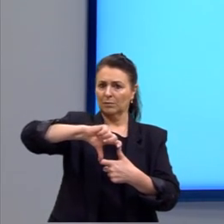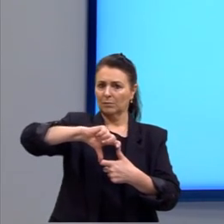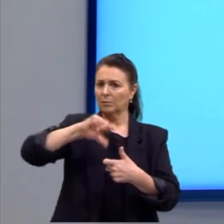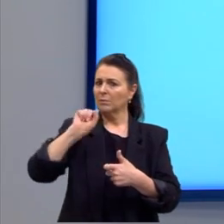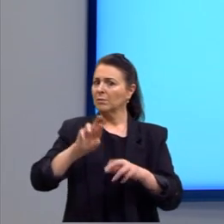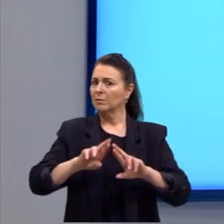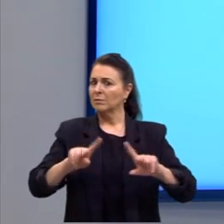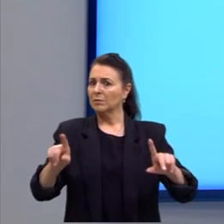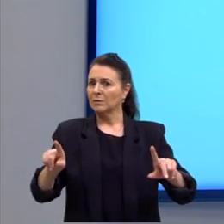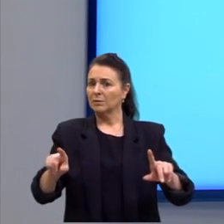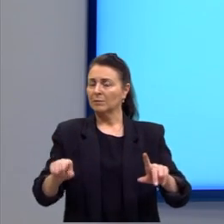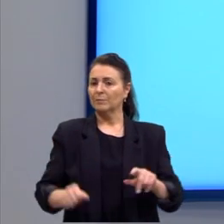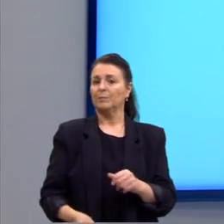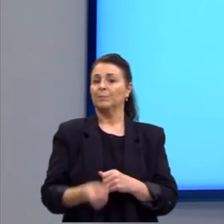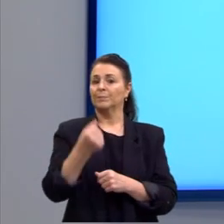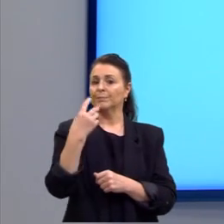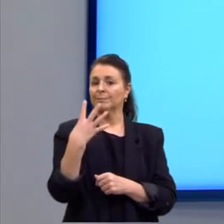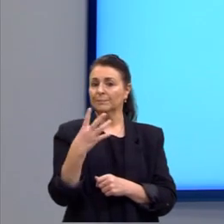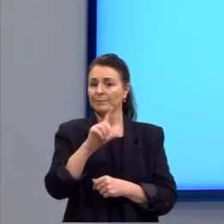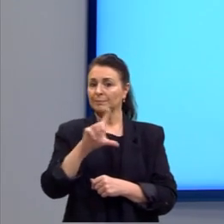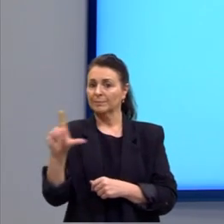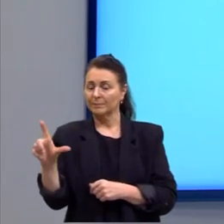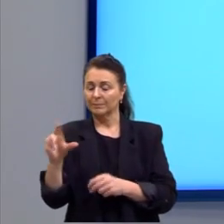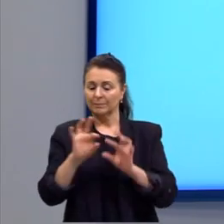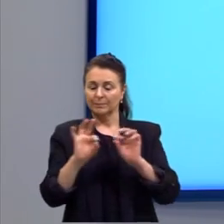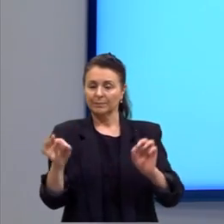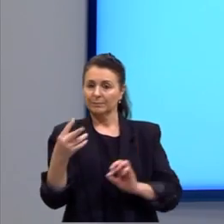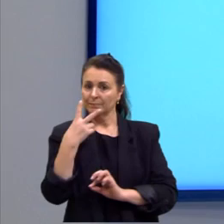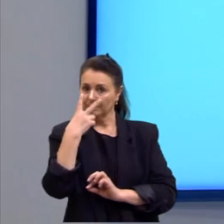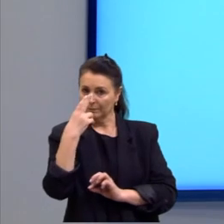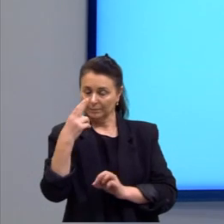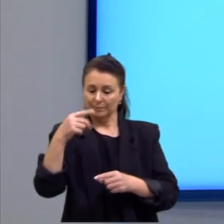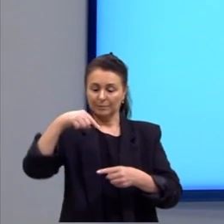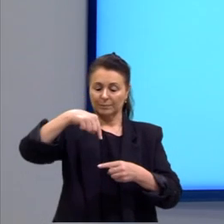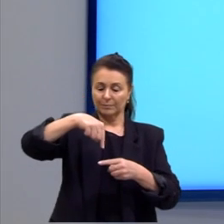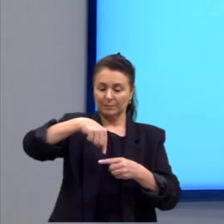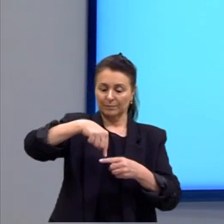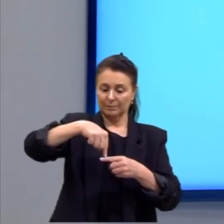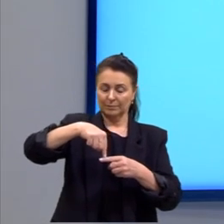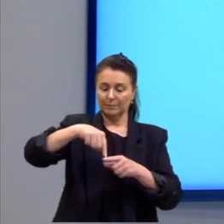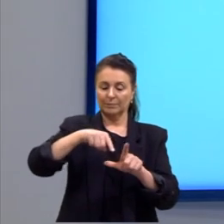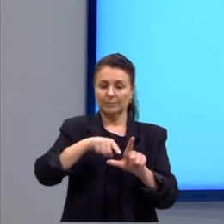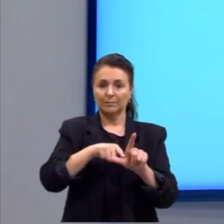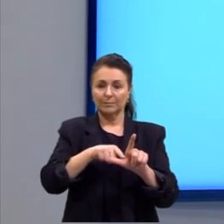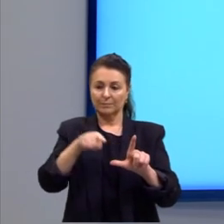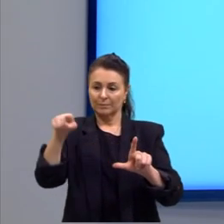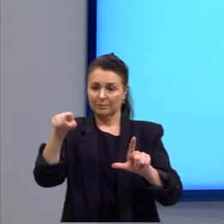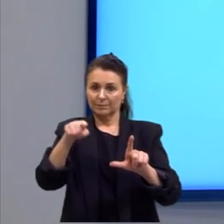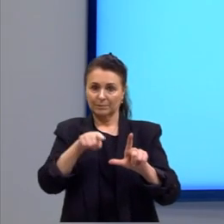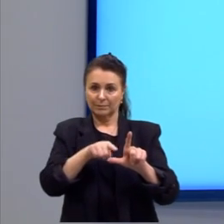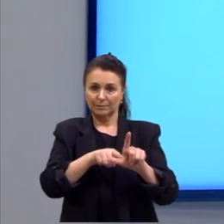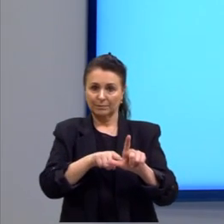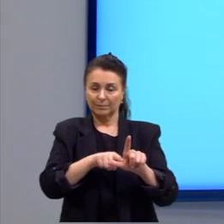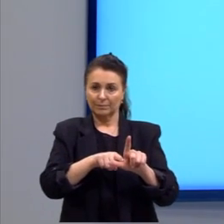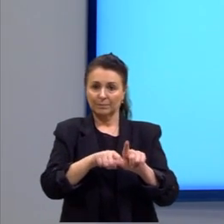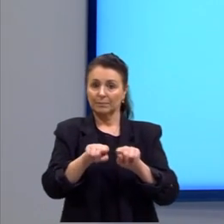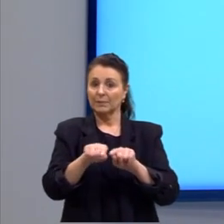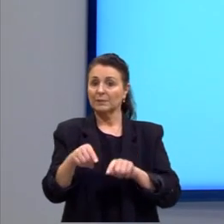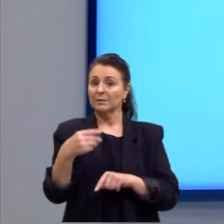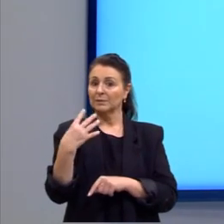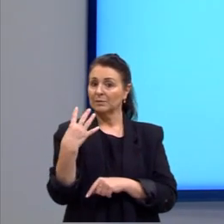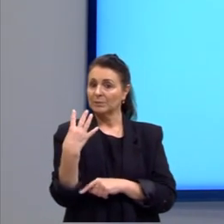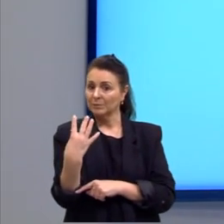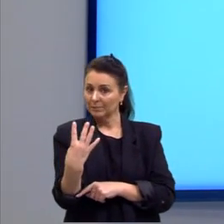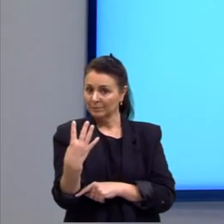quatro lados de mesma medida as diagonais eles são perpendiculares mas o quadrado tem quatro ângulos